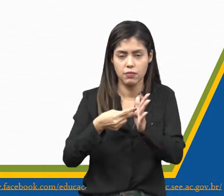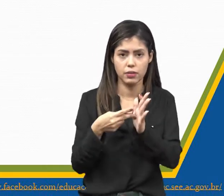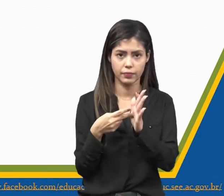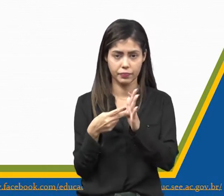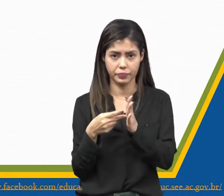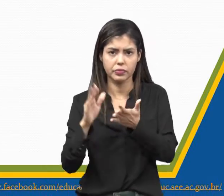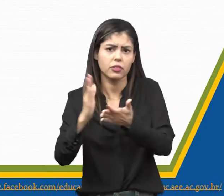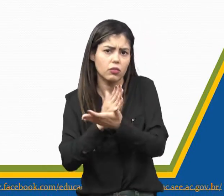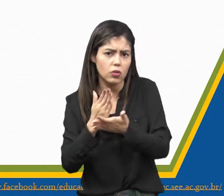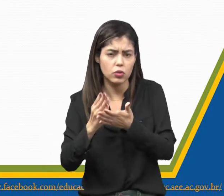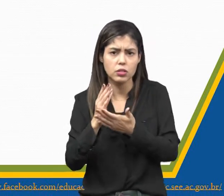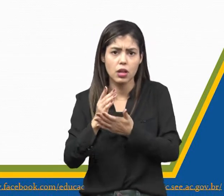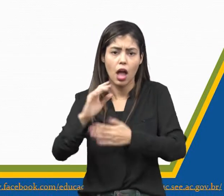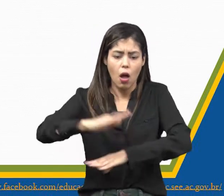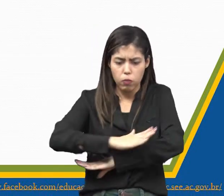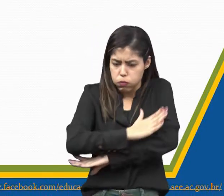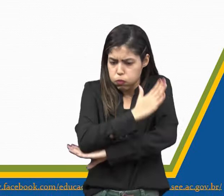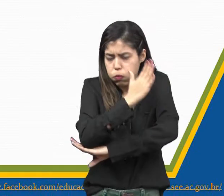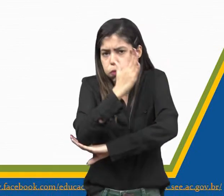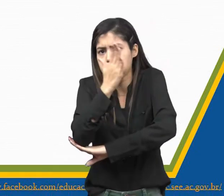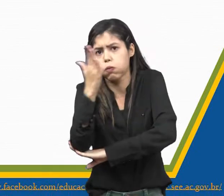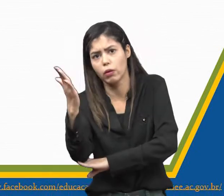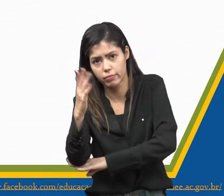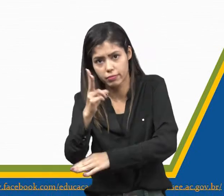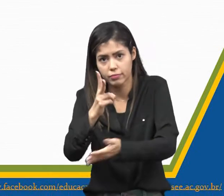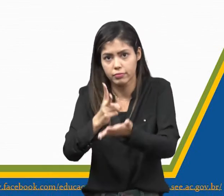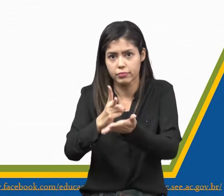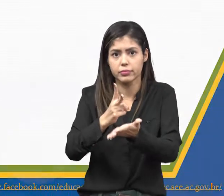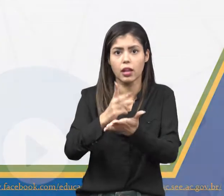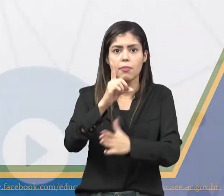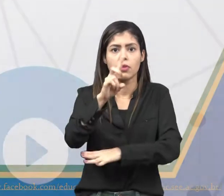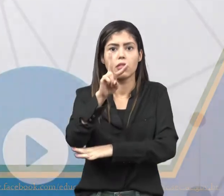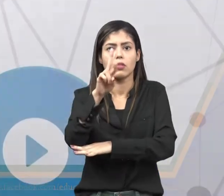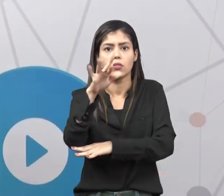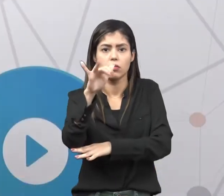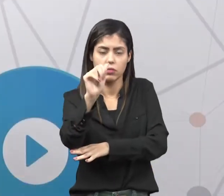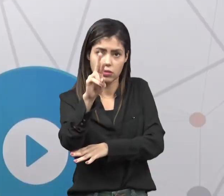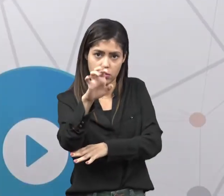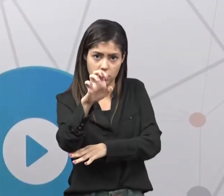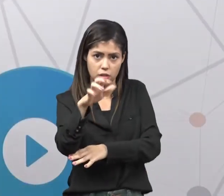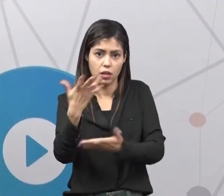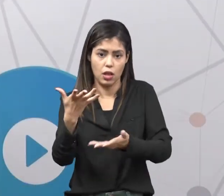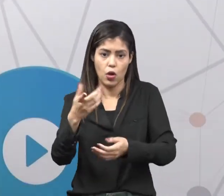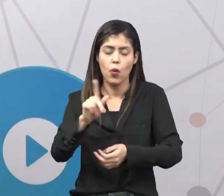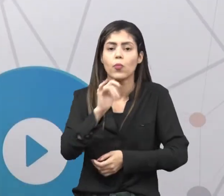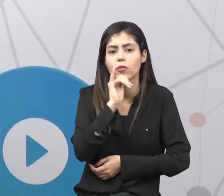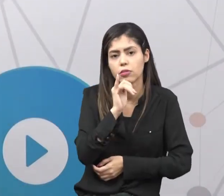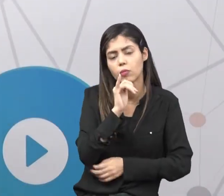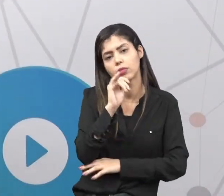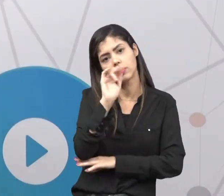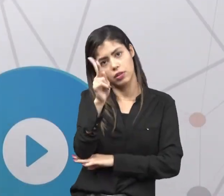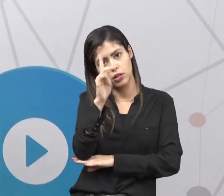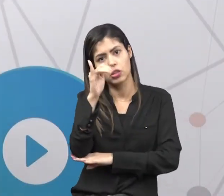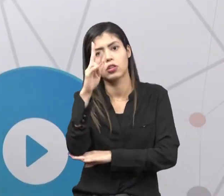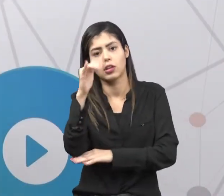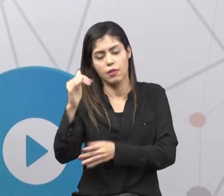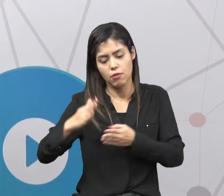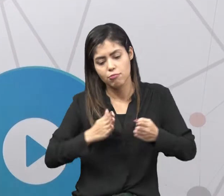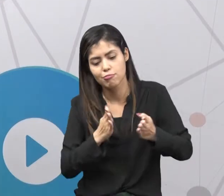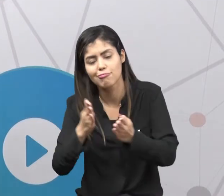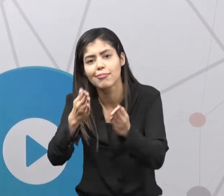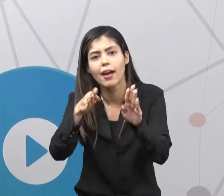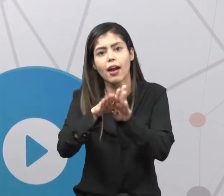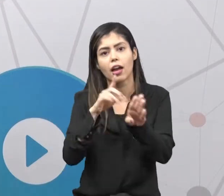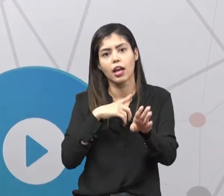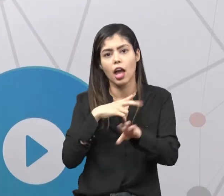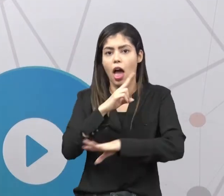algo duradouro, que não vai se acabar. Por exemplo, a gente pode falar de perenidade, por exemplo, dentro da hidrografia, rios perenes, né?